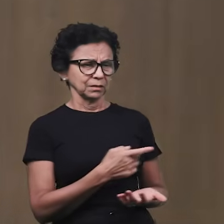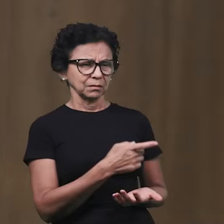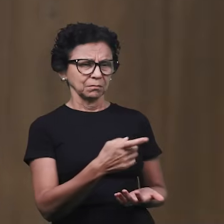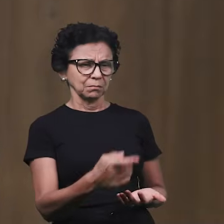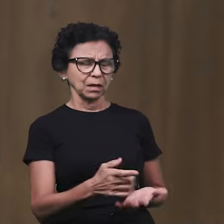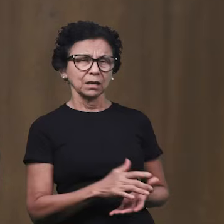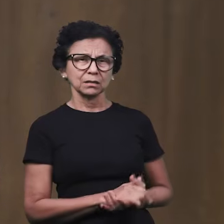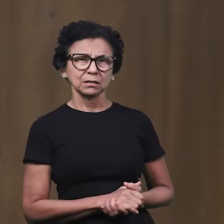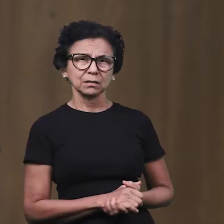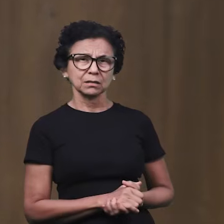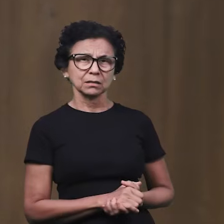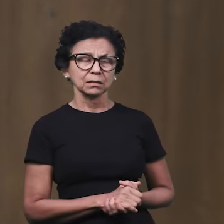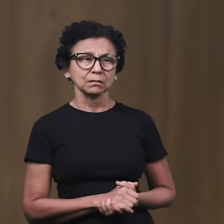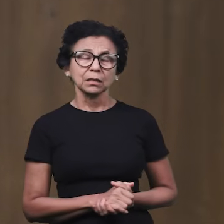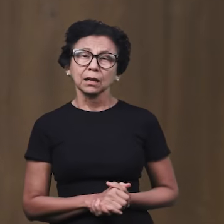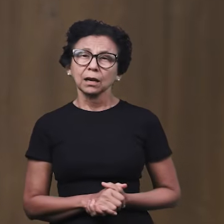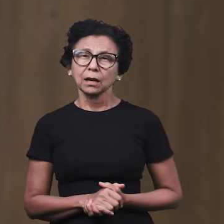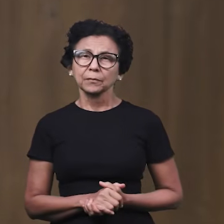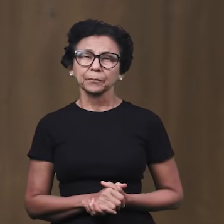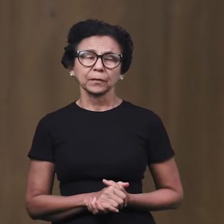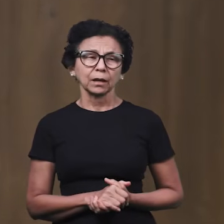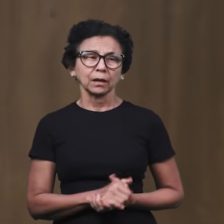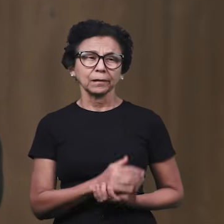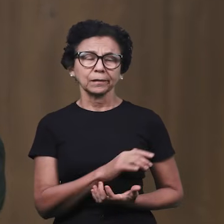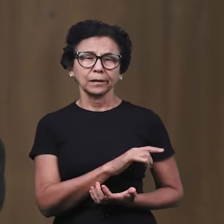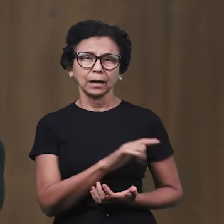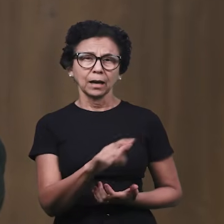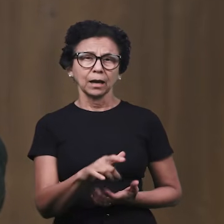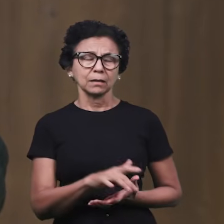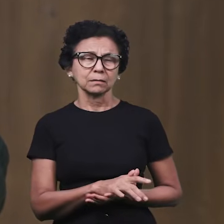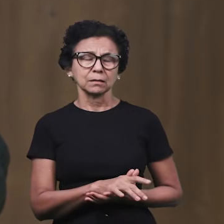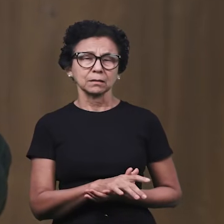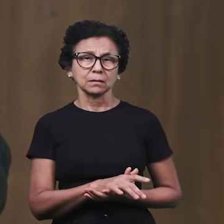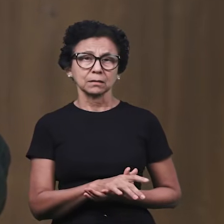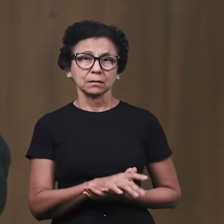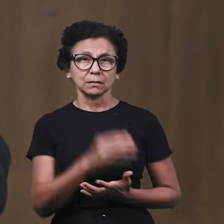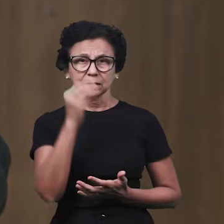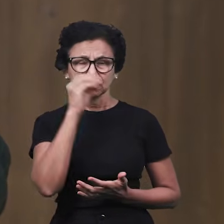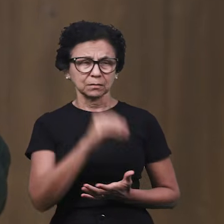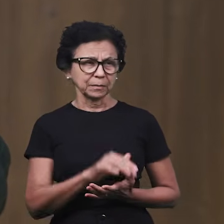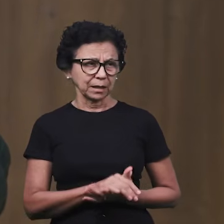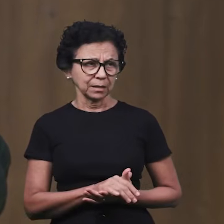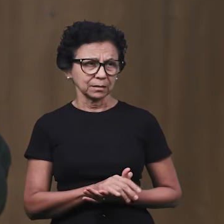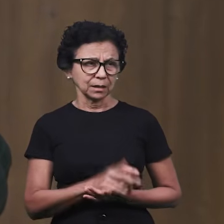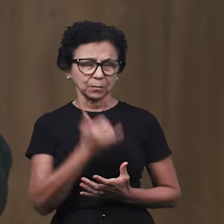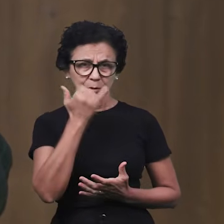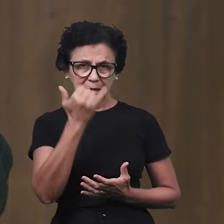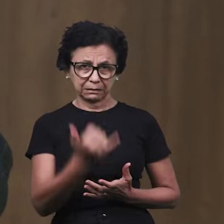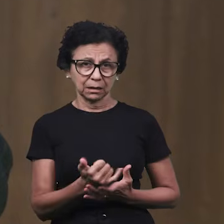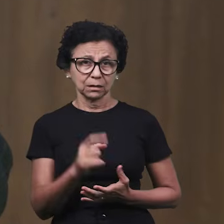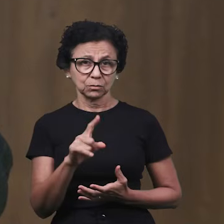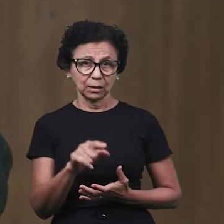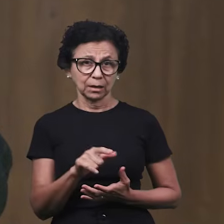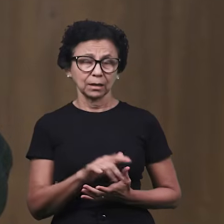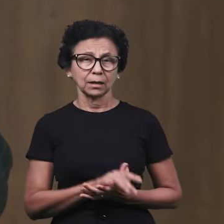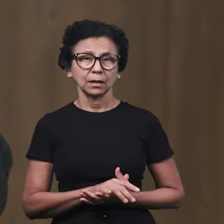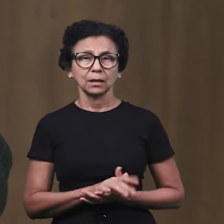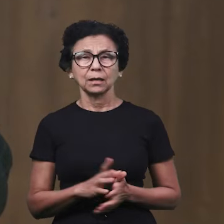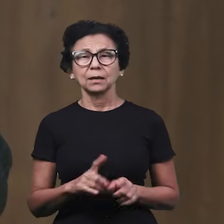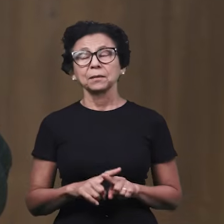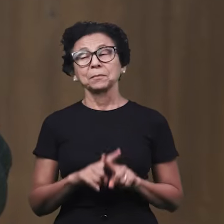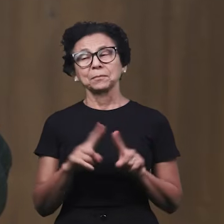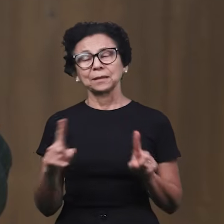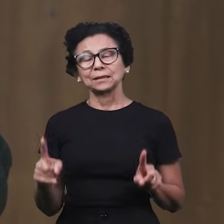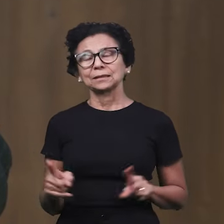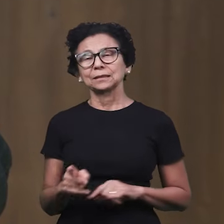sem sentido, nenhuma delas é desprezável ao acaso. Mas a pessoa sábia, cheia do